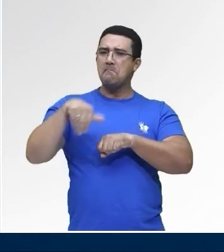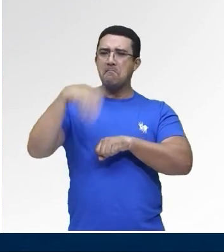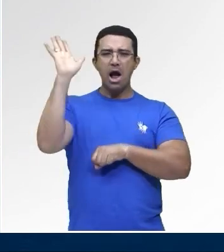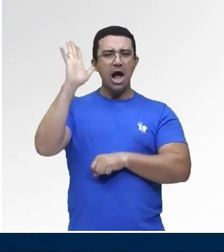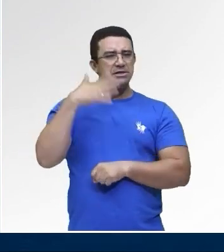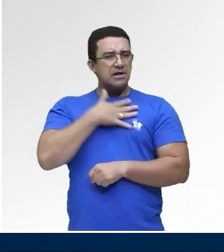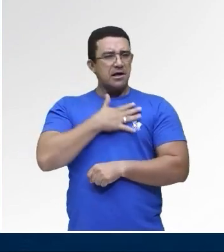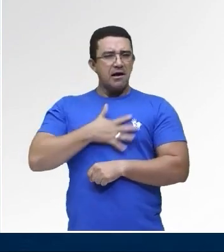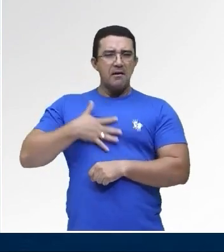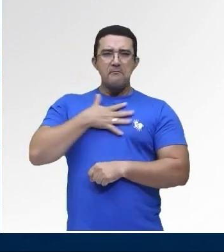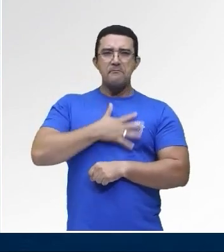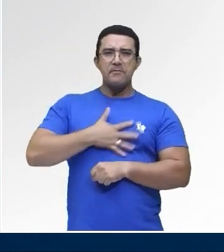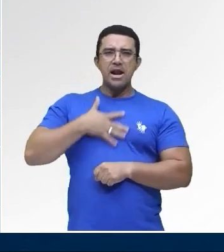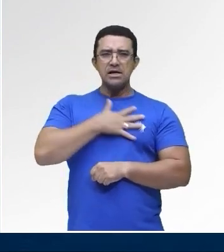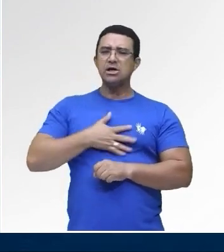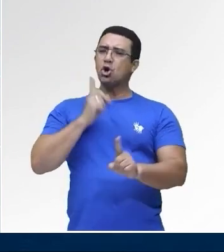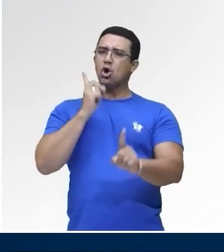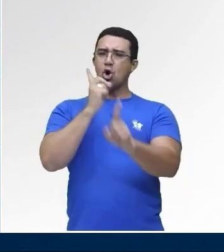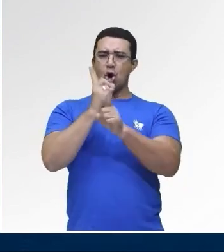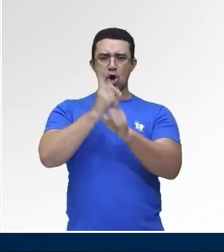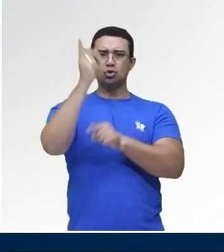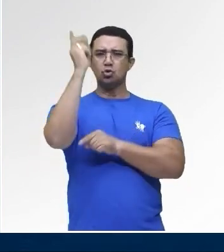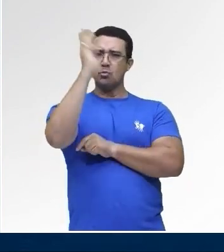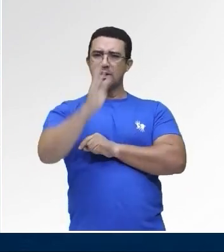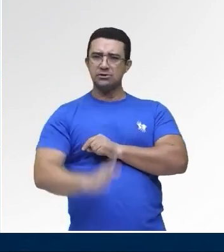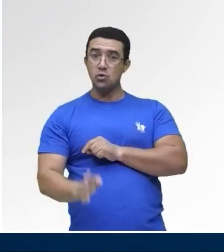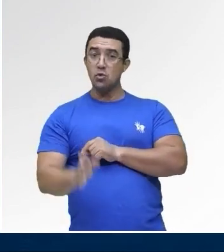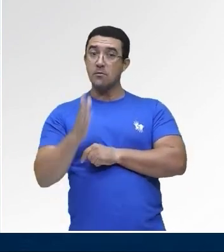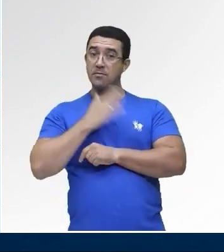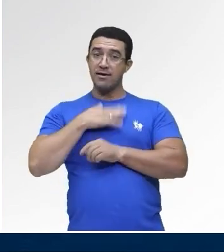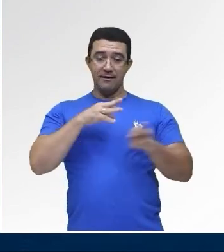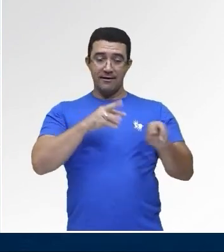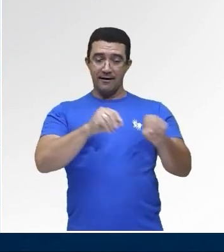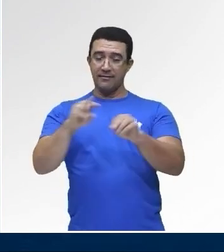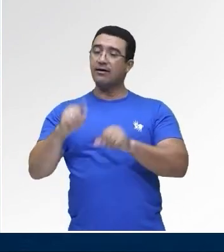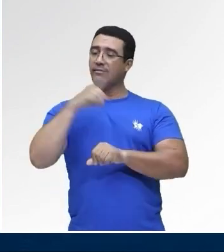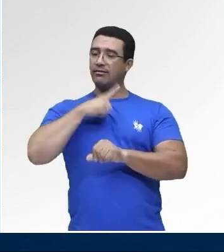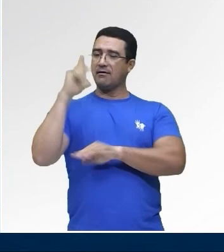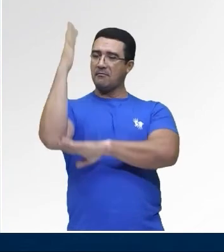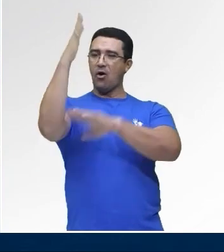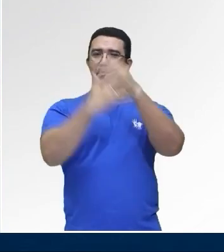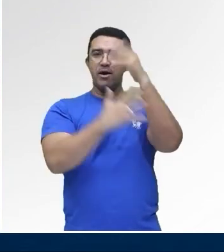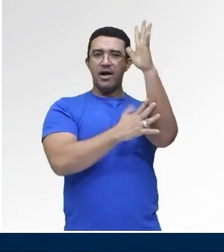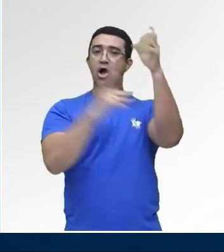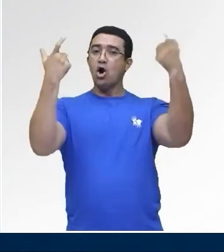mais prazer eu encontro lá. Minha terra tem palmeiras, onde canta o sabiá.